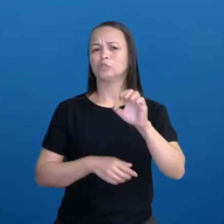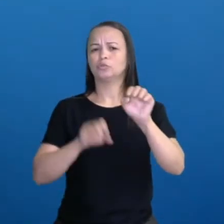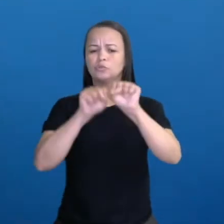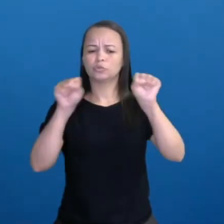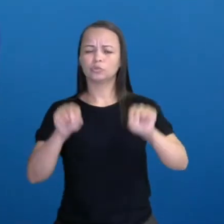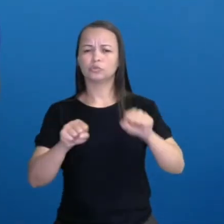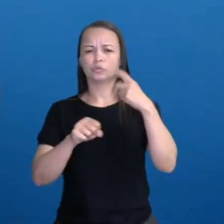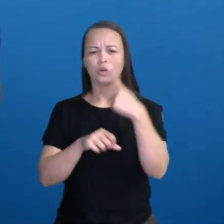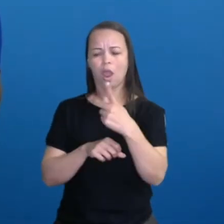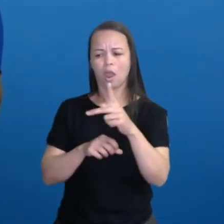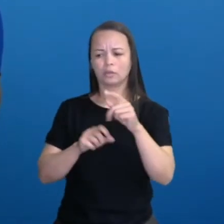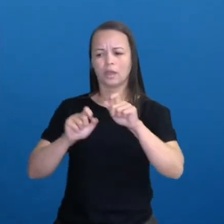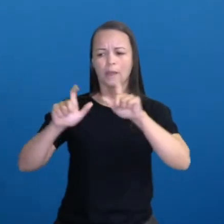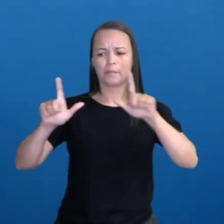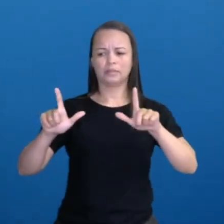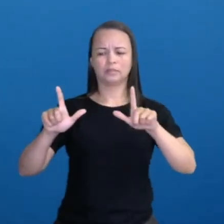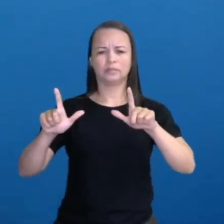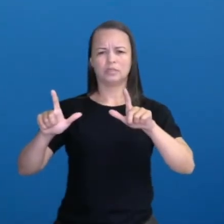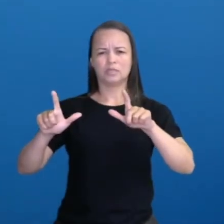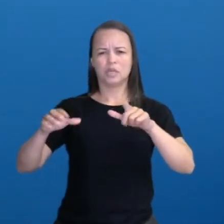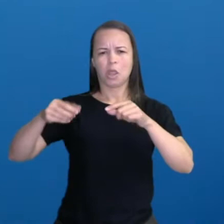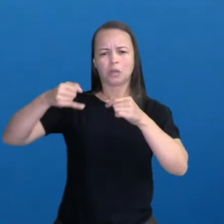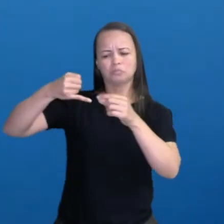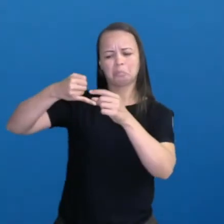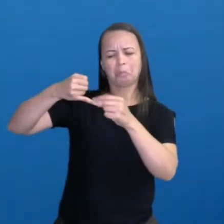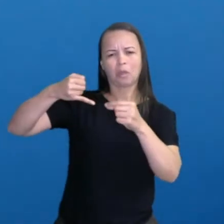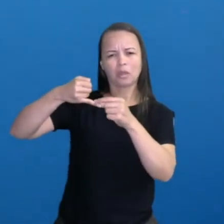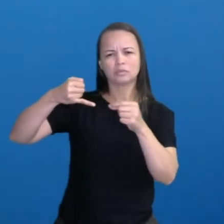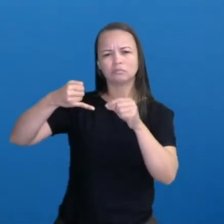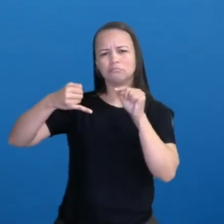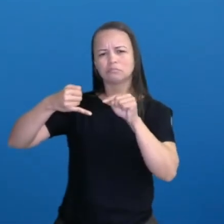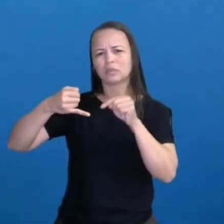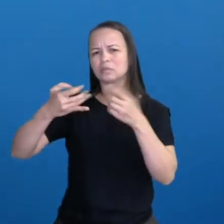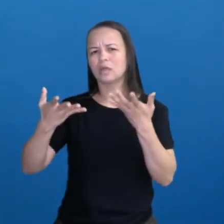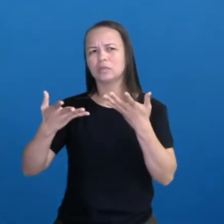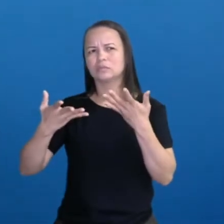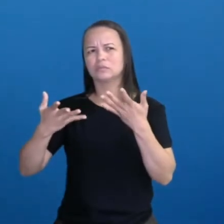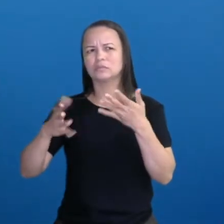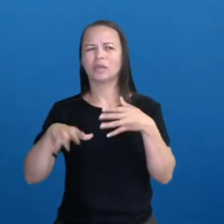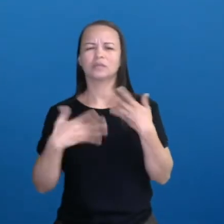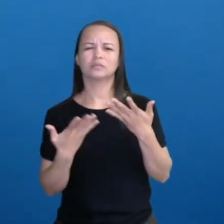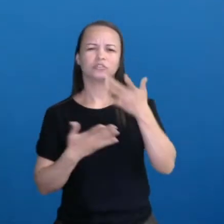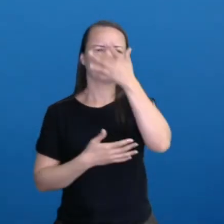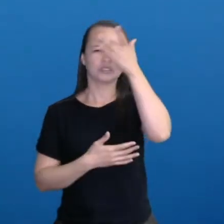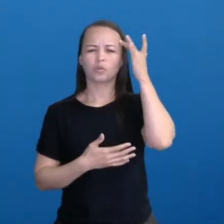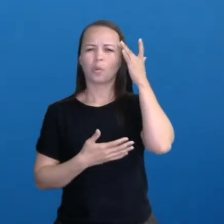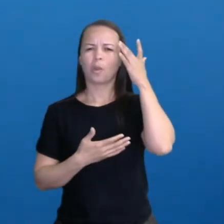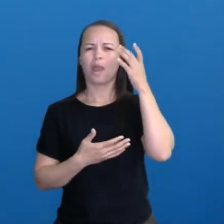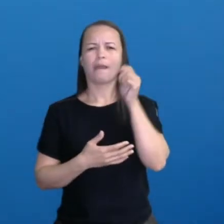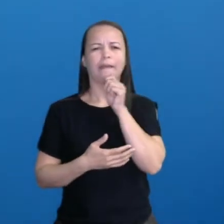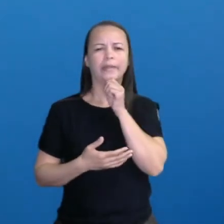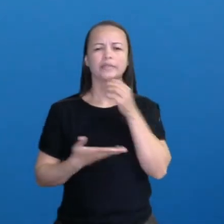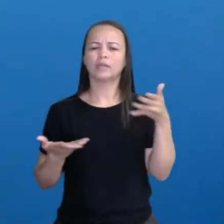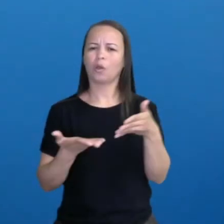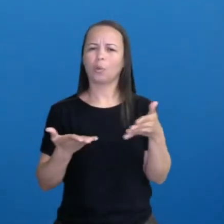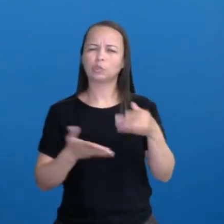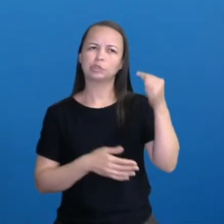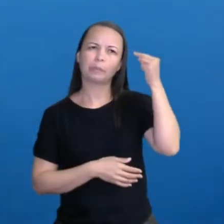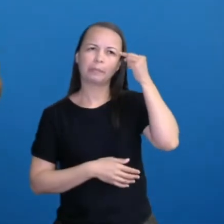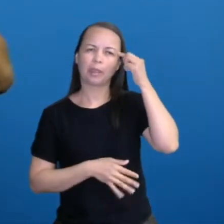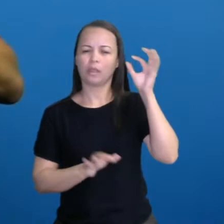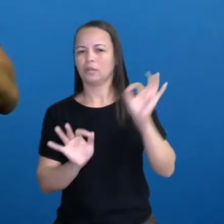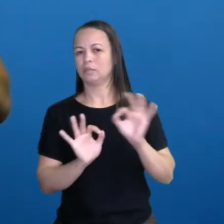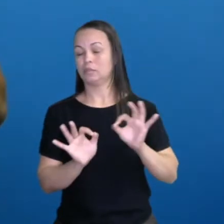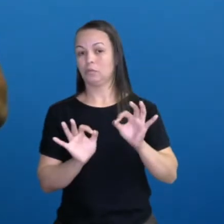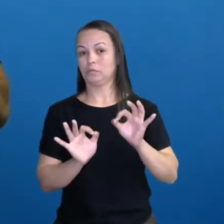Ela serve para alguma coisa? De certa medida, muita gente ainda hoje pensa que não. Mas a gente vai sair